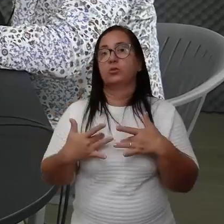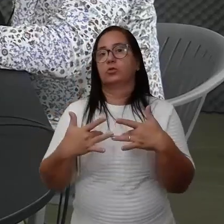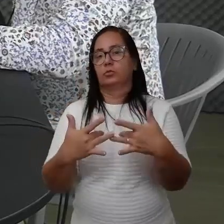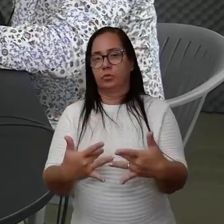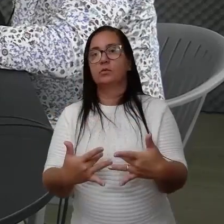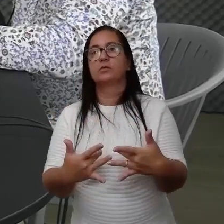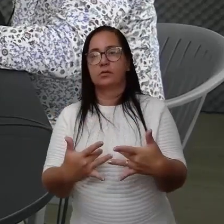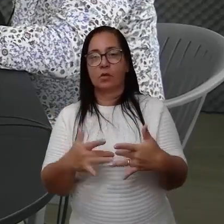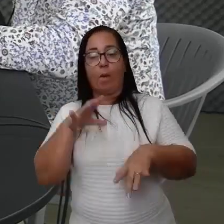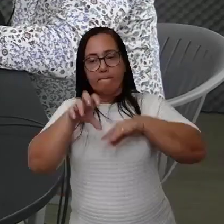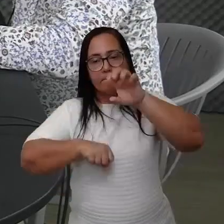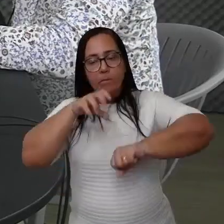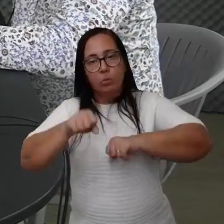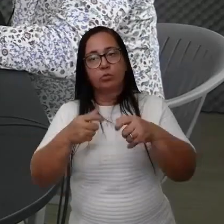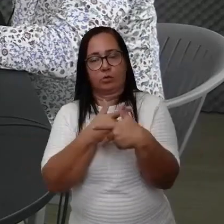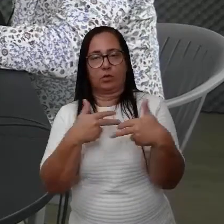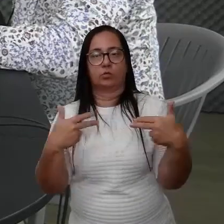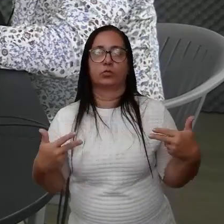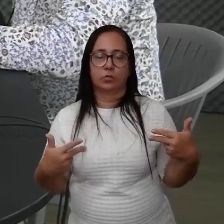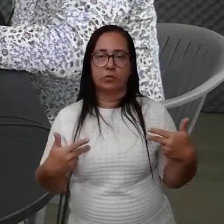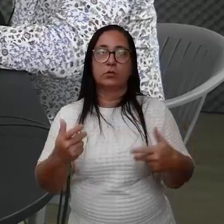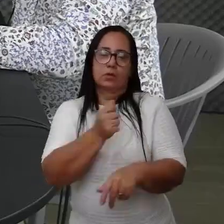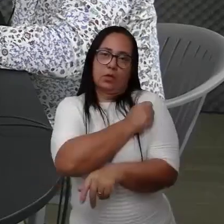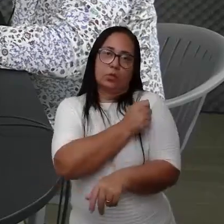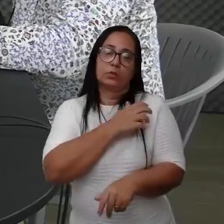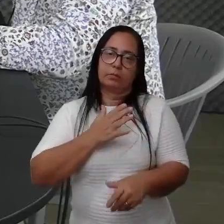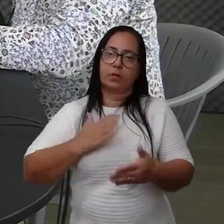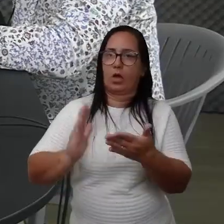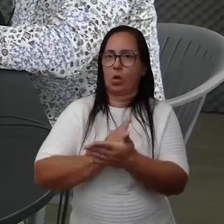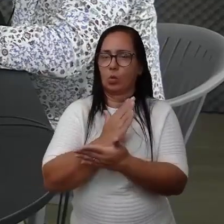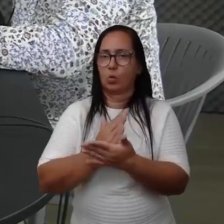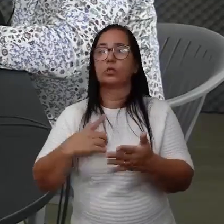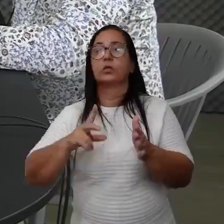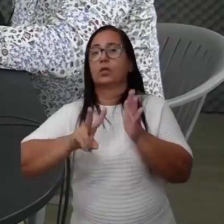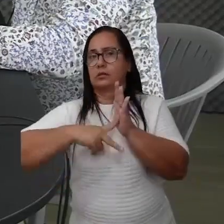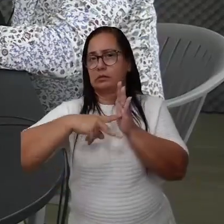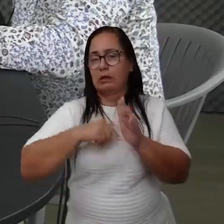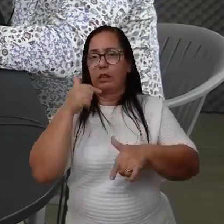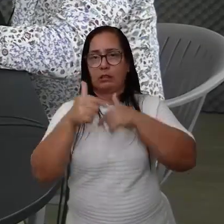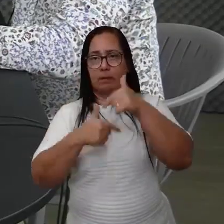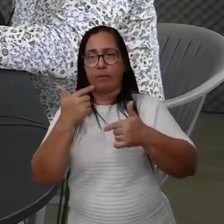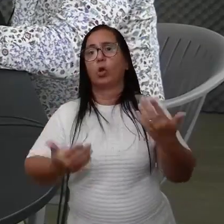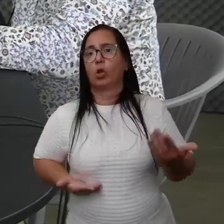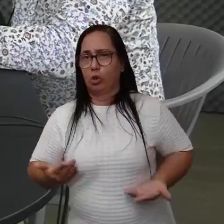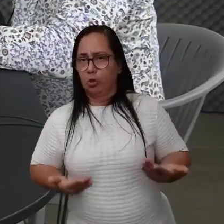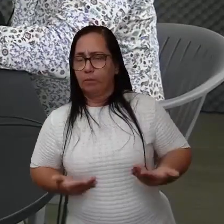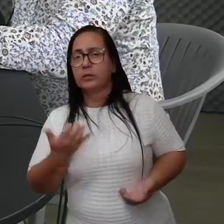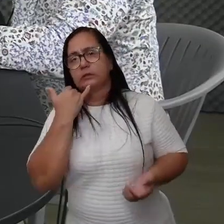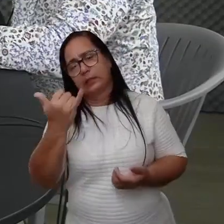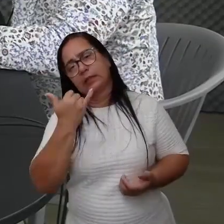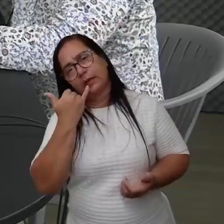muita raça em busca das coisas. Umas alunas minhas estavam em busca do Sindicato das Trabalhadoras Domésticas. E aí tinham ligado,